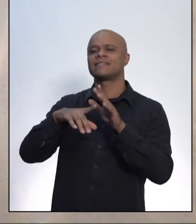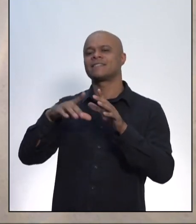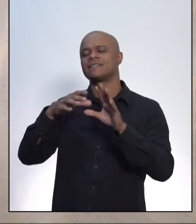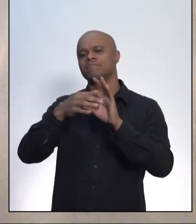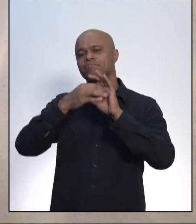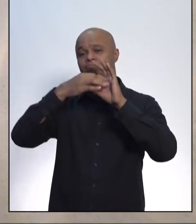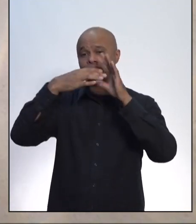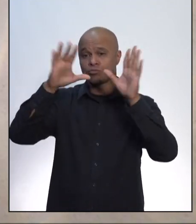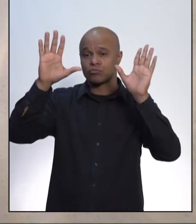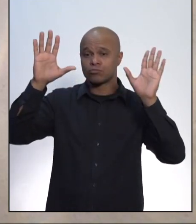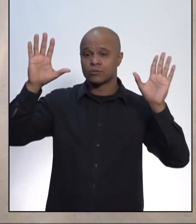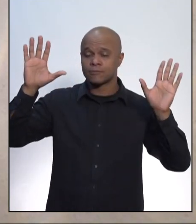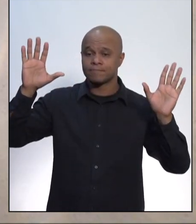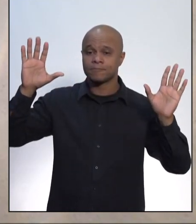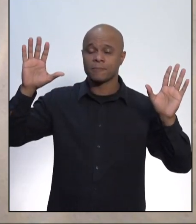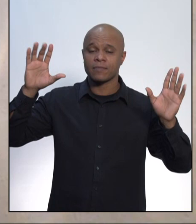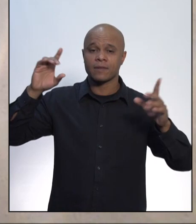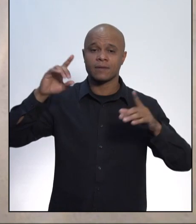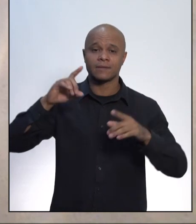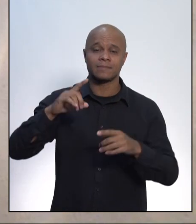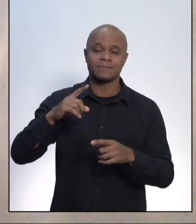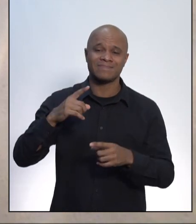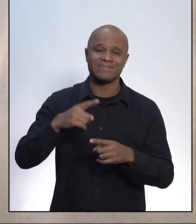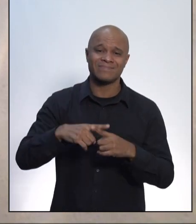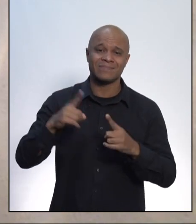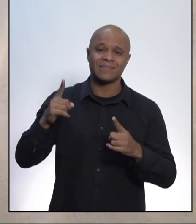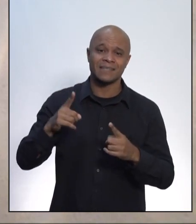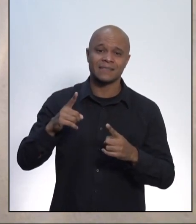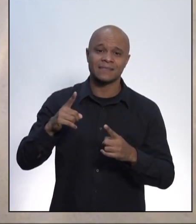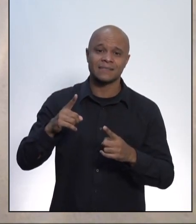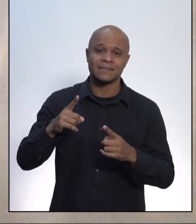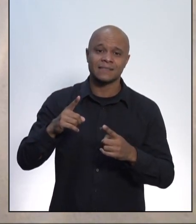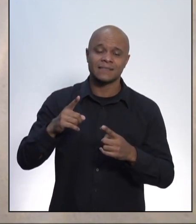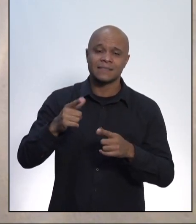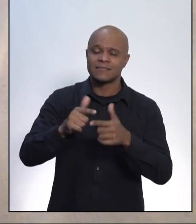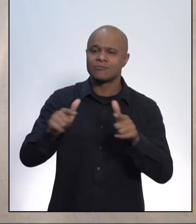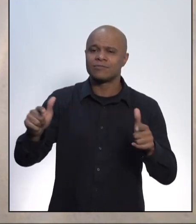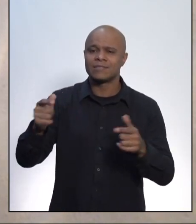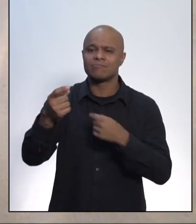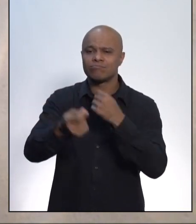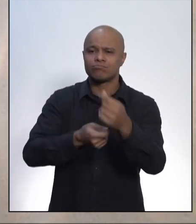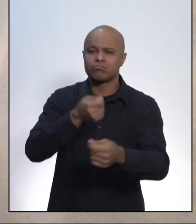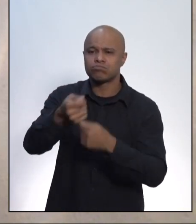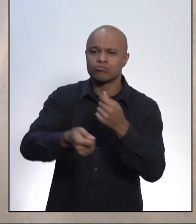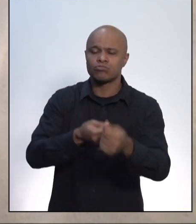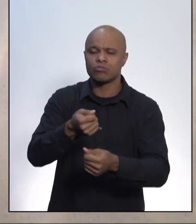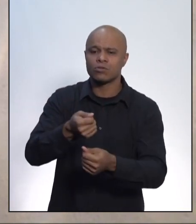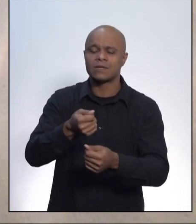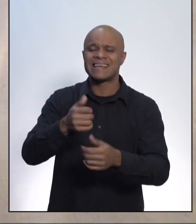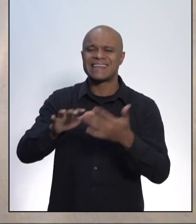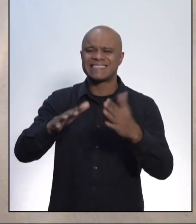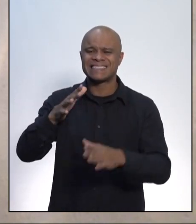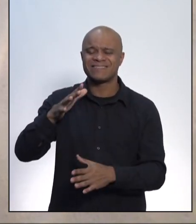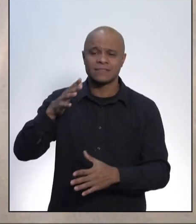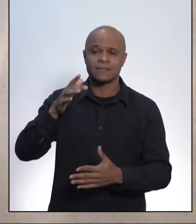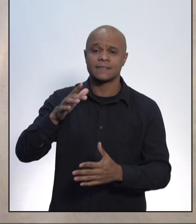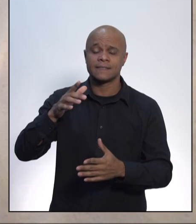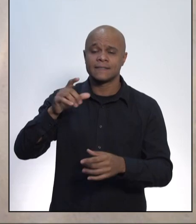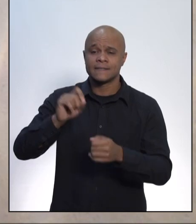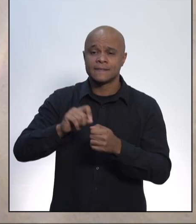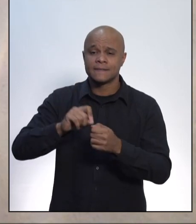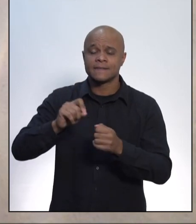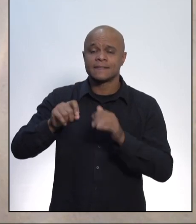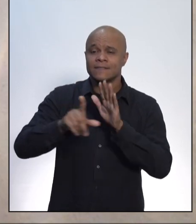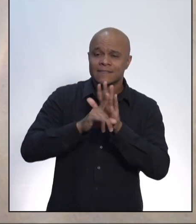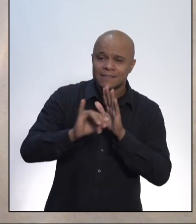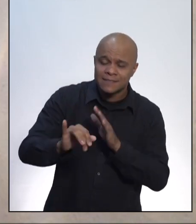público, mas um sistema público focado no controle, tá? E esse controle ele acaba gerando essa